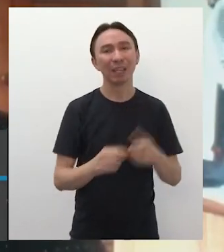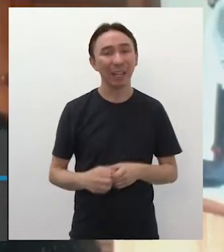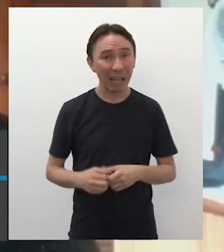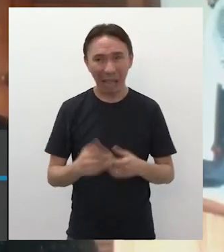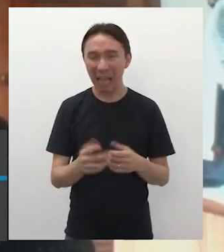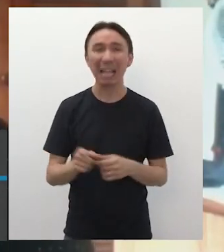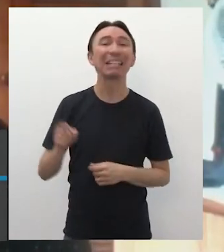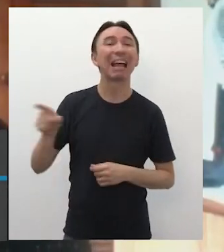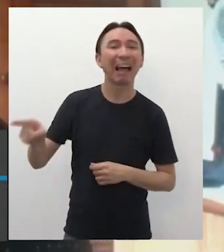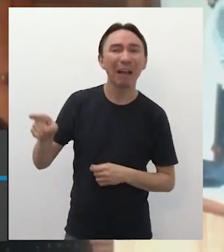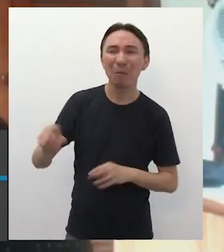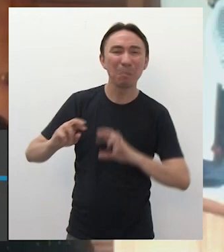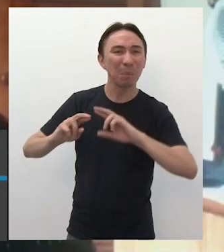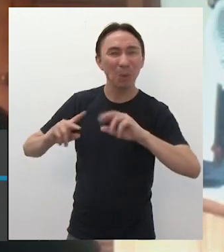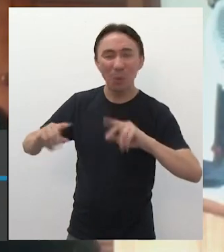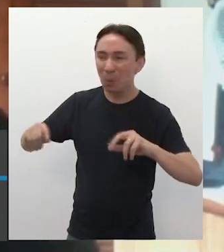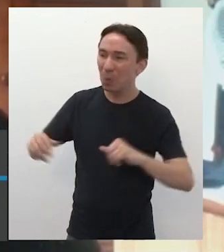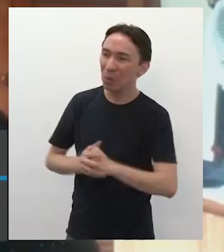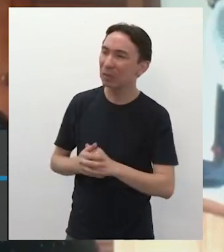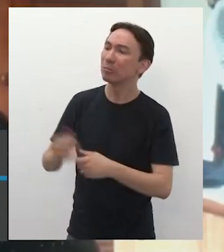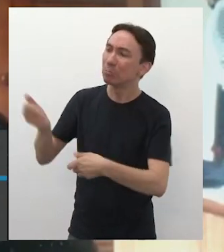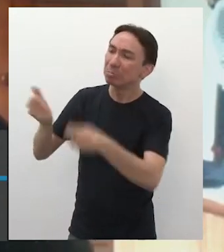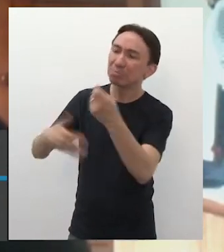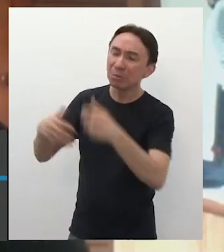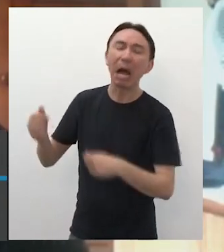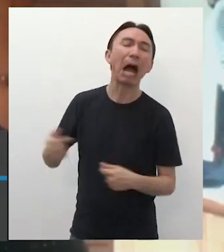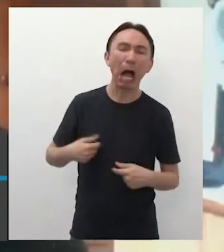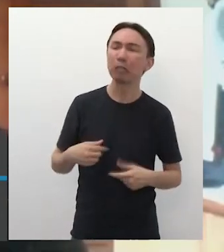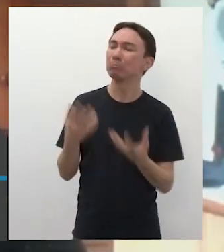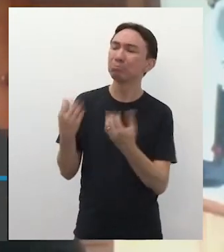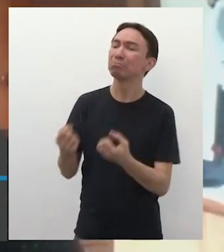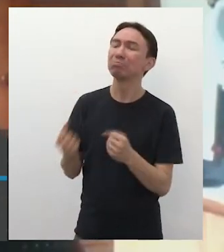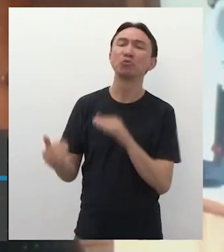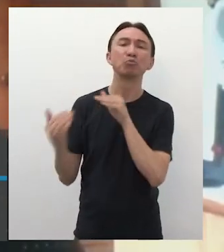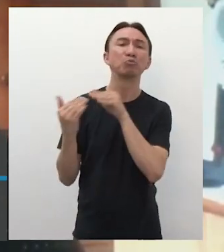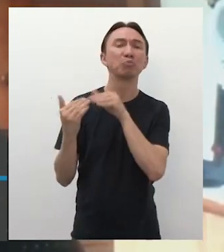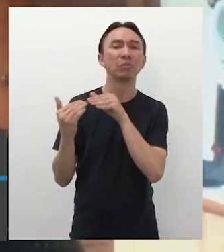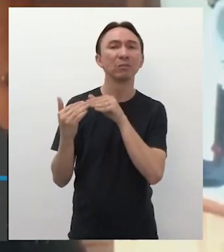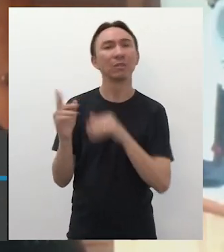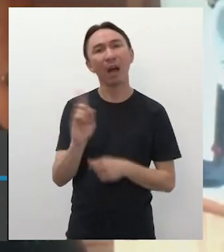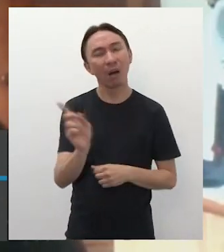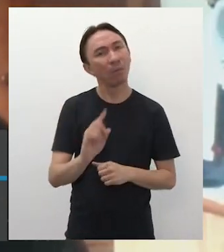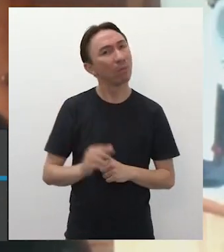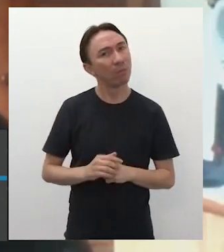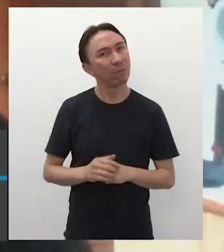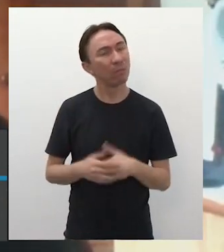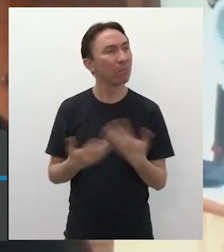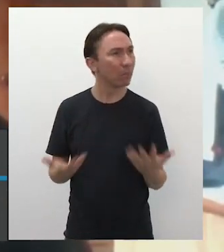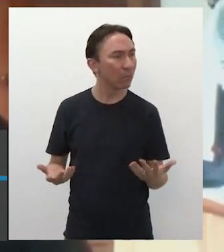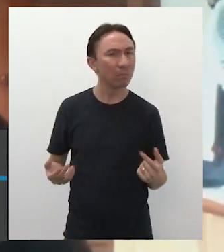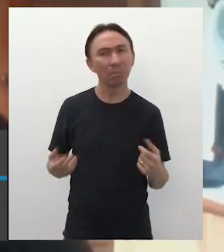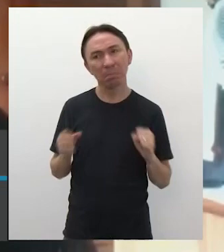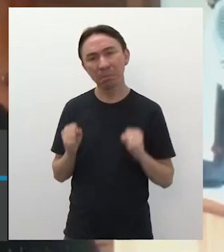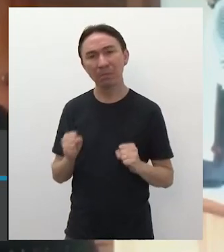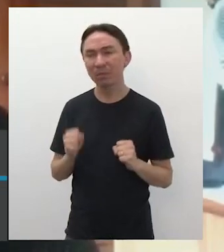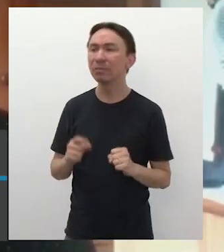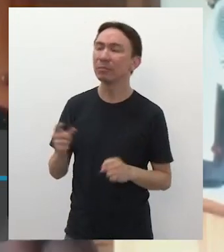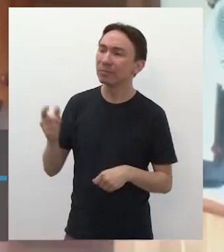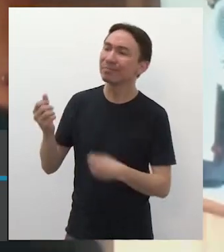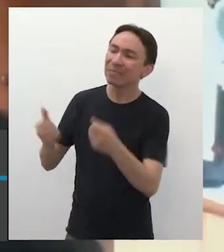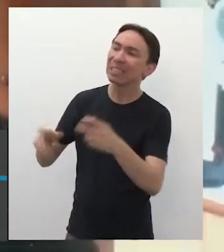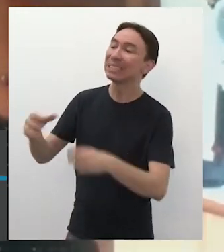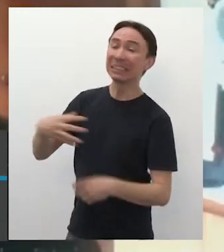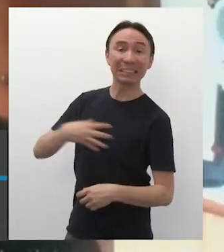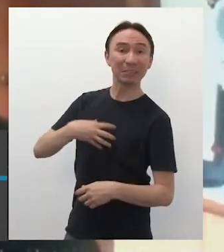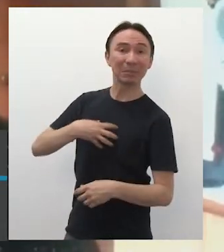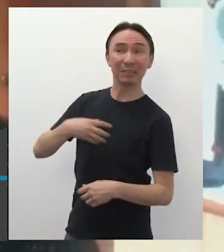com tudo que vem. Eu acolho os teus sentimentos, Silene, mas eu ajudo a você limitar